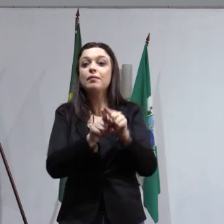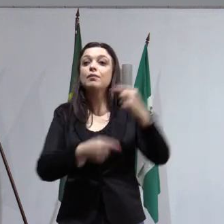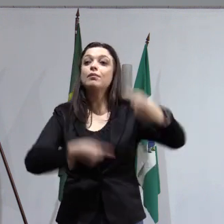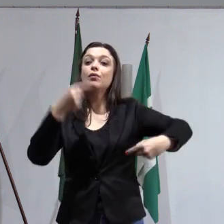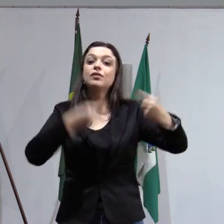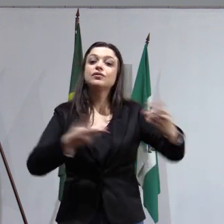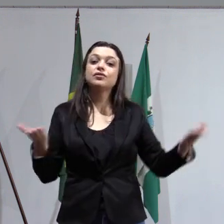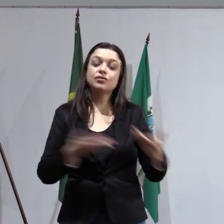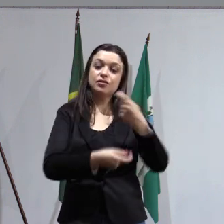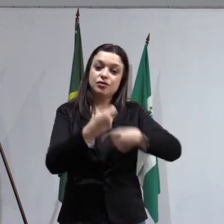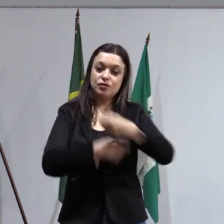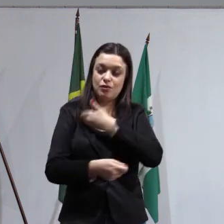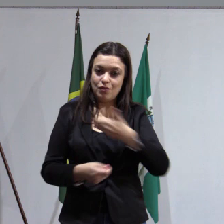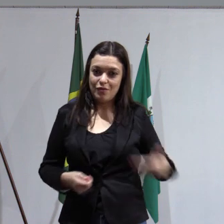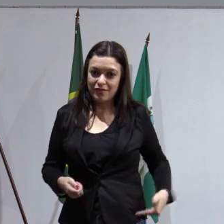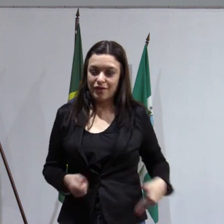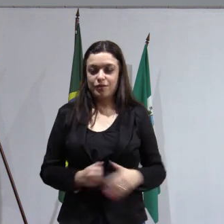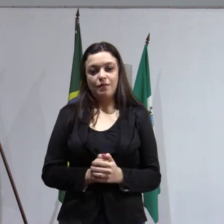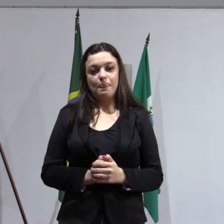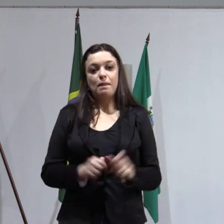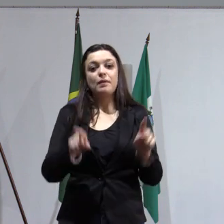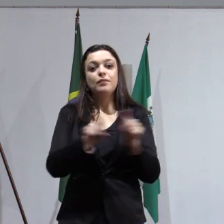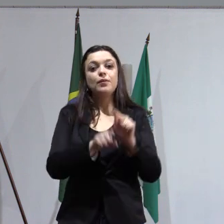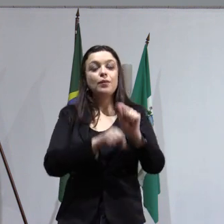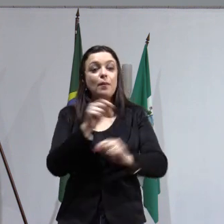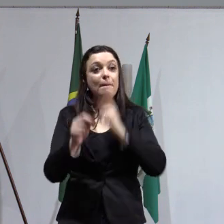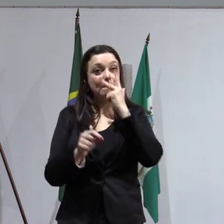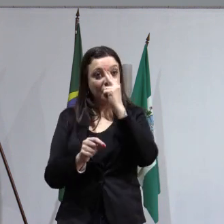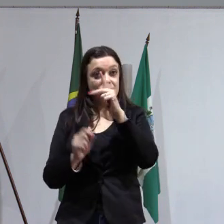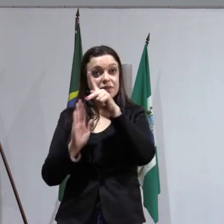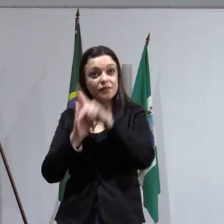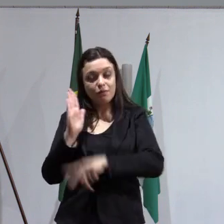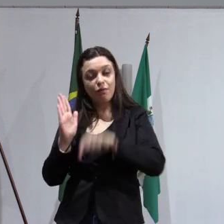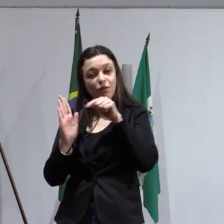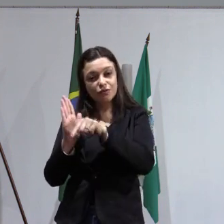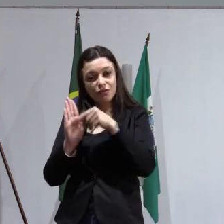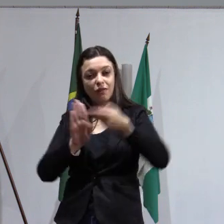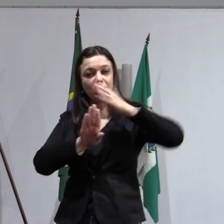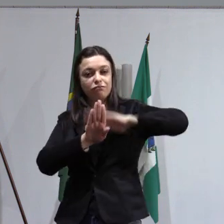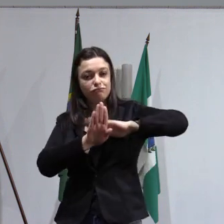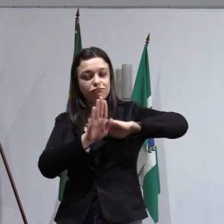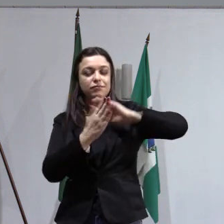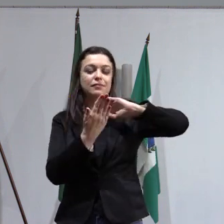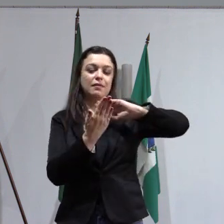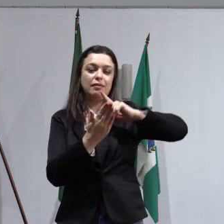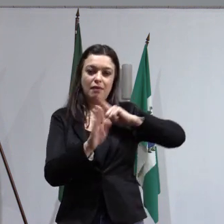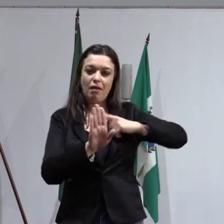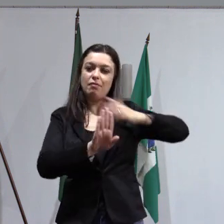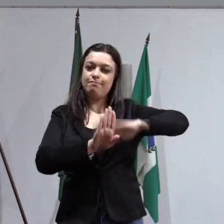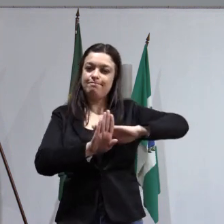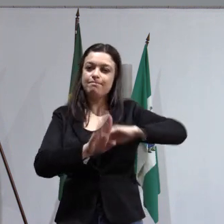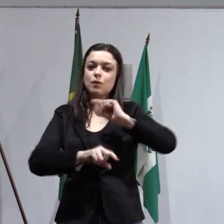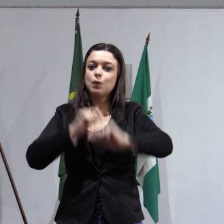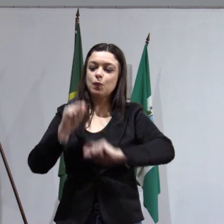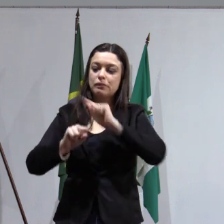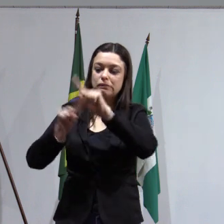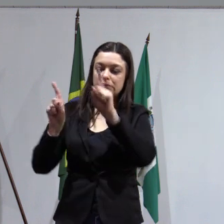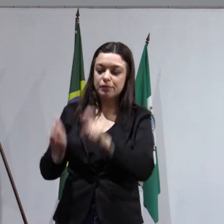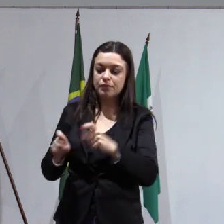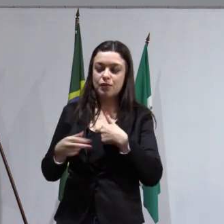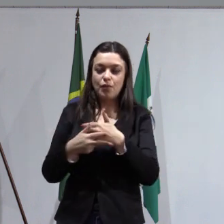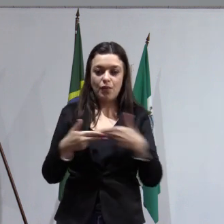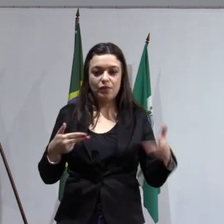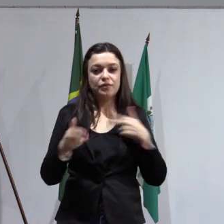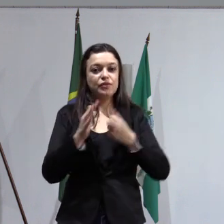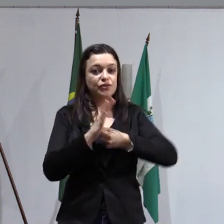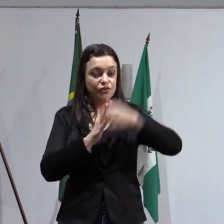atual. Isso nos parece que está sendo assegurado nas entrelinhas do Futuris, nesses pontos de interrogação tantos que a gente já percebeu